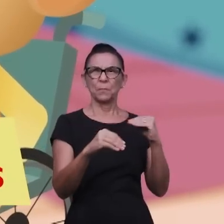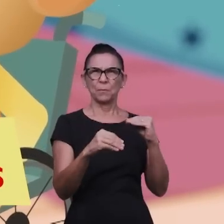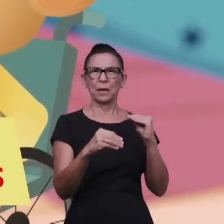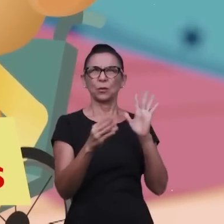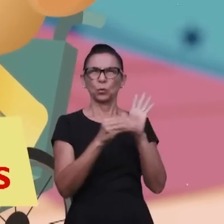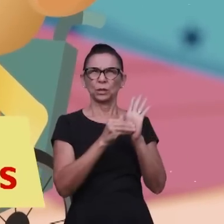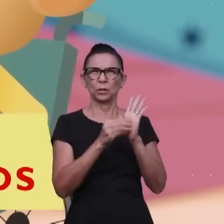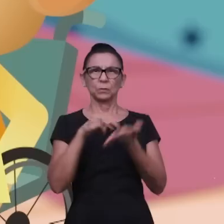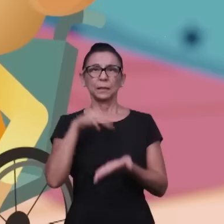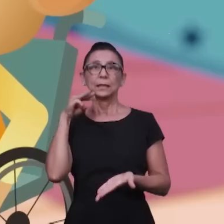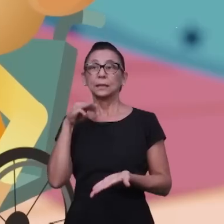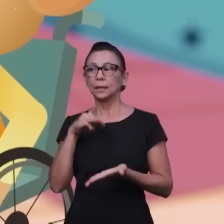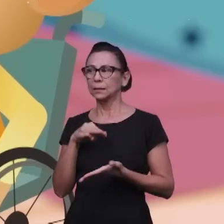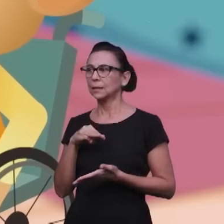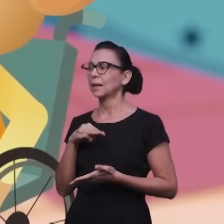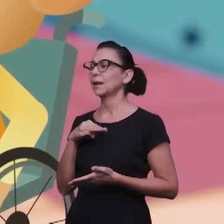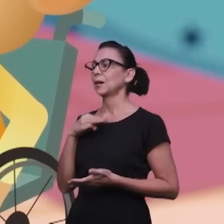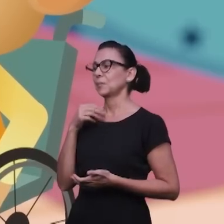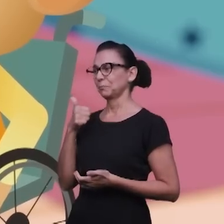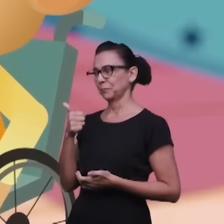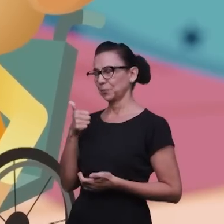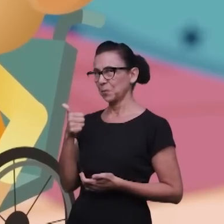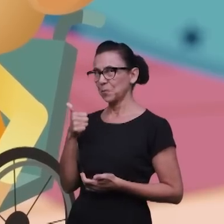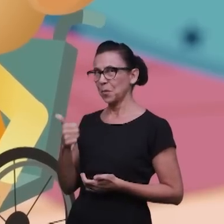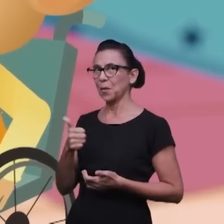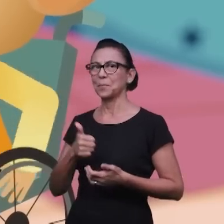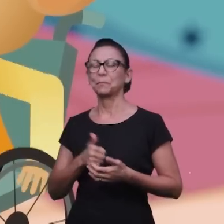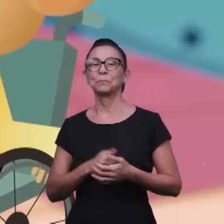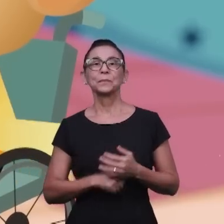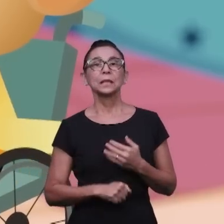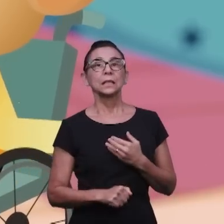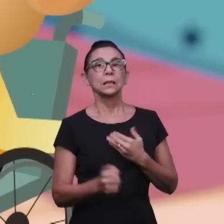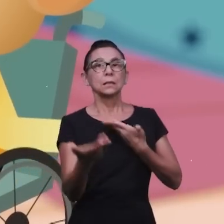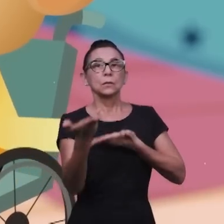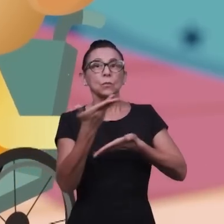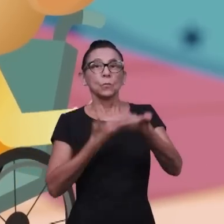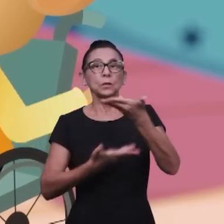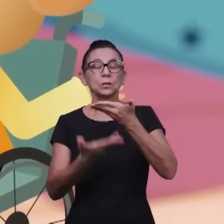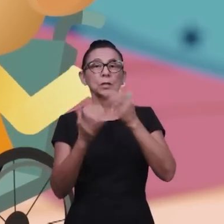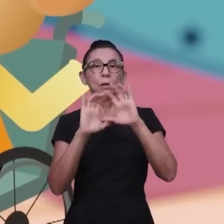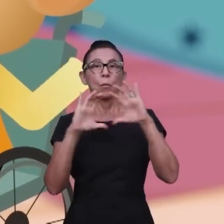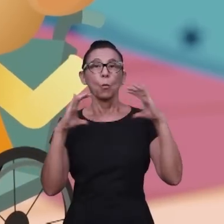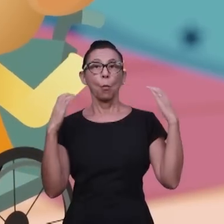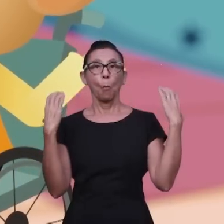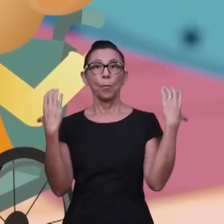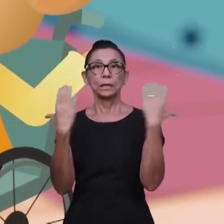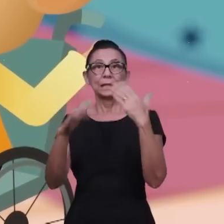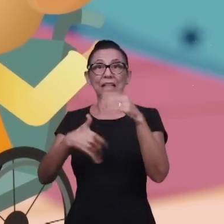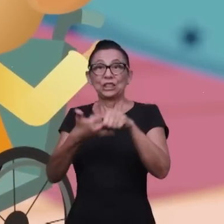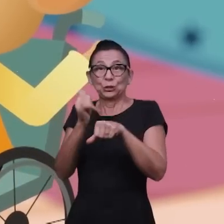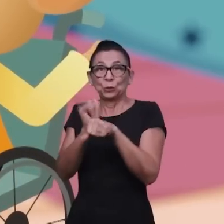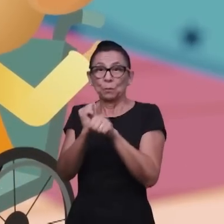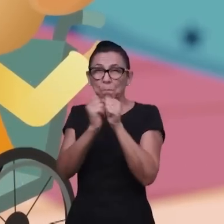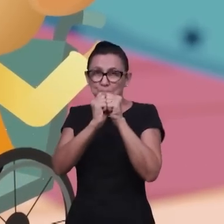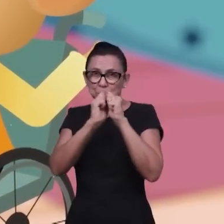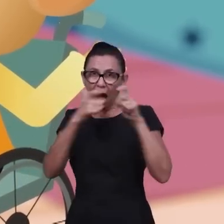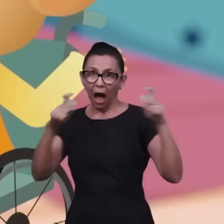like sempre a partir de agora. É isso aí, Guga. E vocês, meus irmãos, costumam dar like nos vídeos da nossa